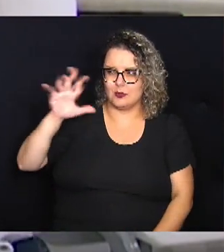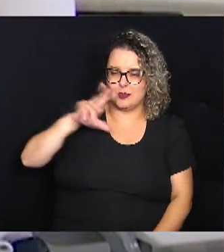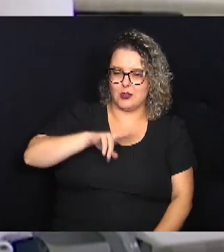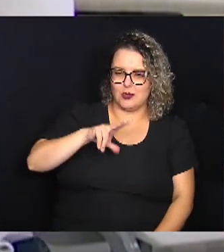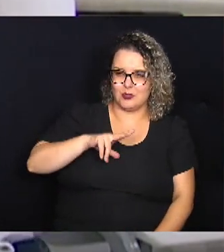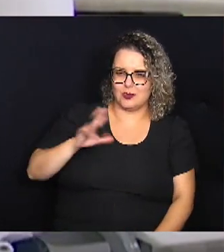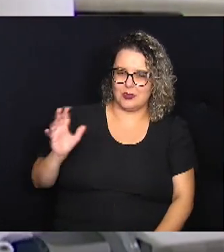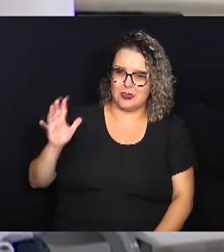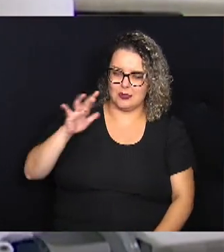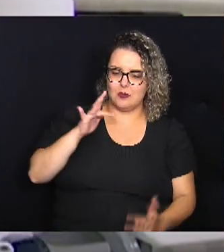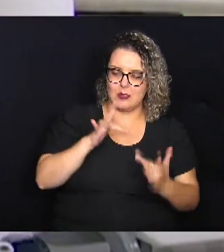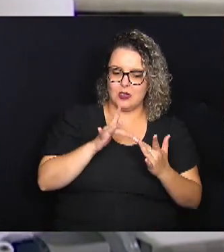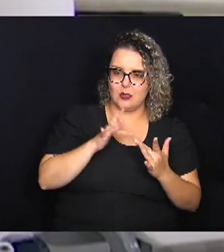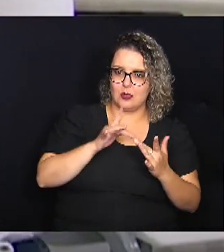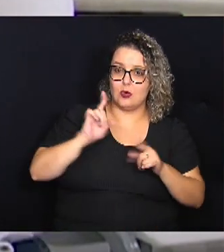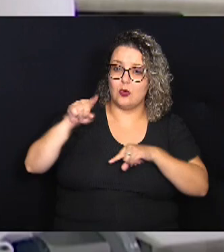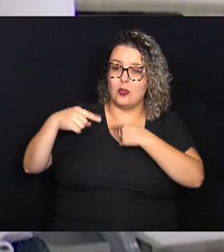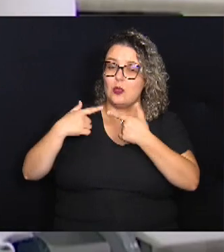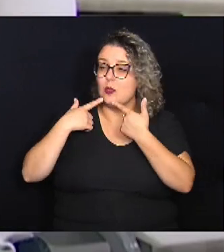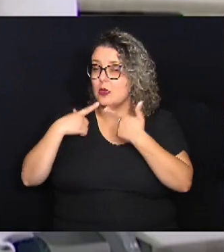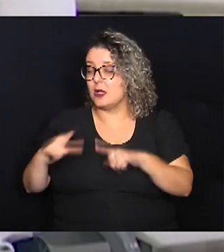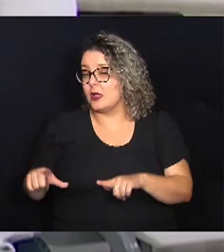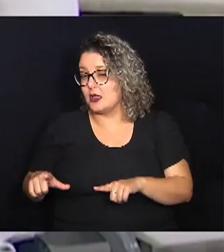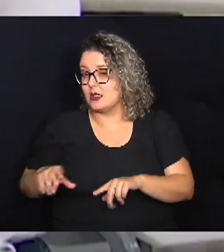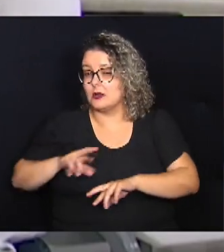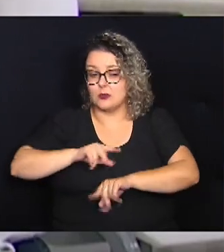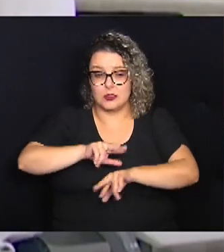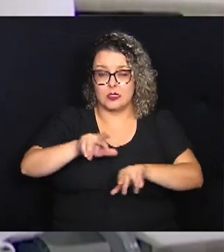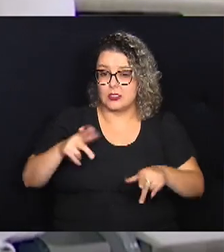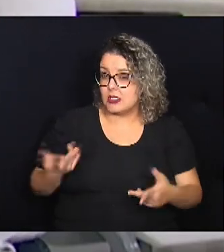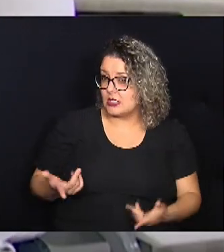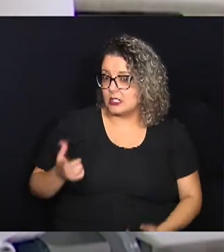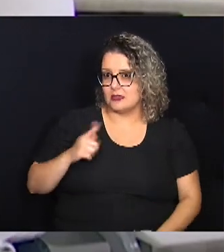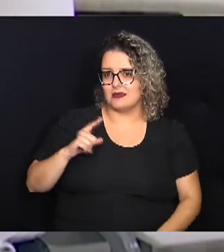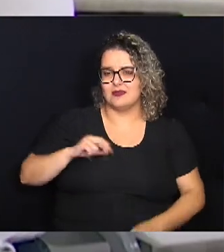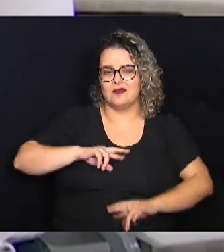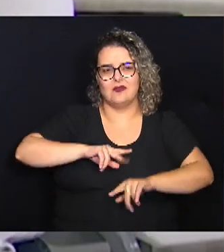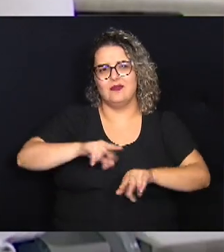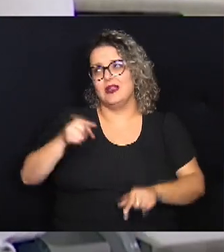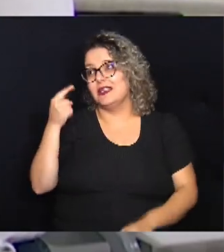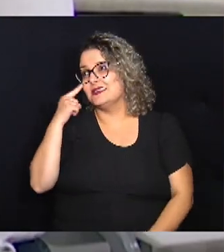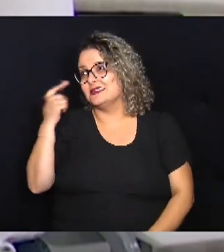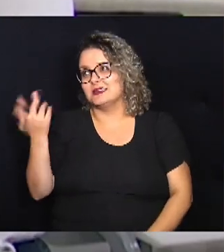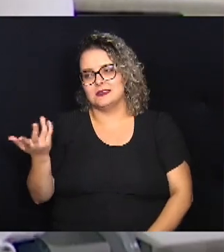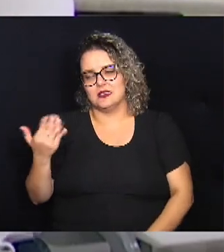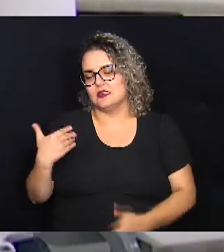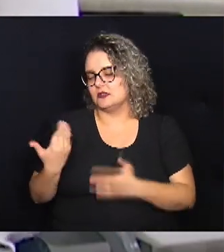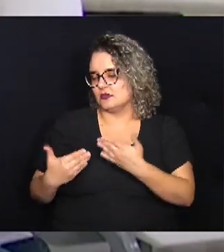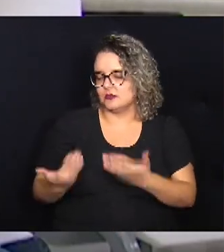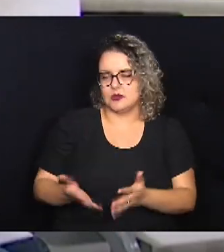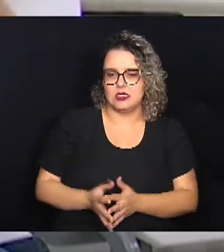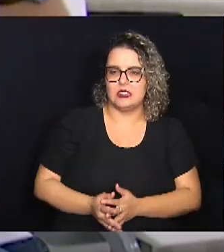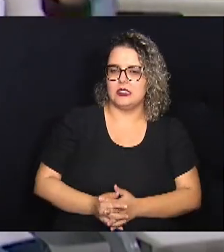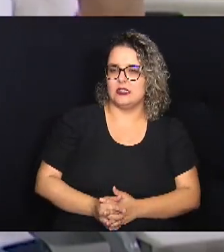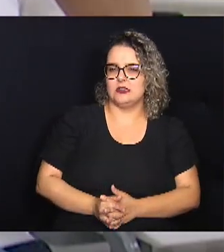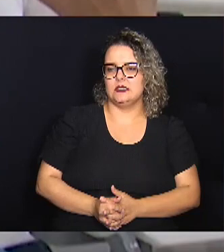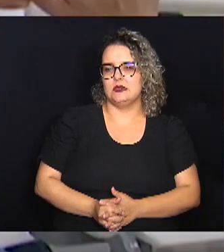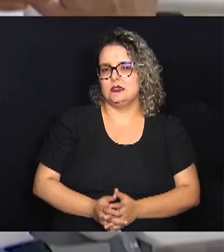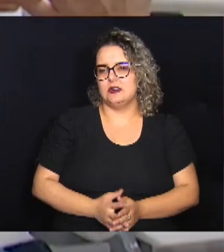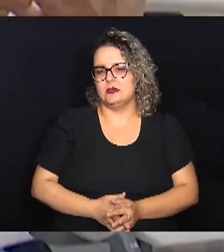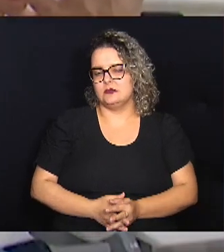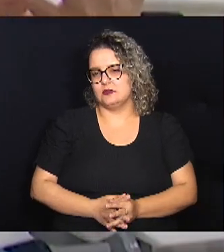em contato com outras línguas constantemente, a gente tem diversas hipóteses, né, sobre esse processo. Quer dizer, que a gente tanto